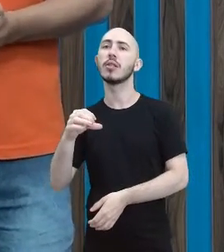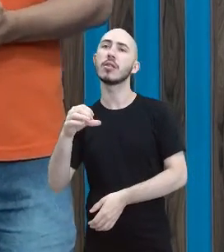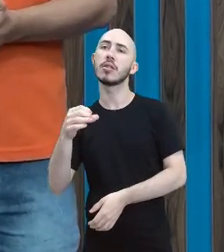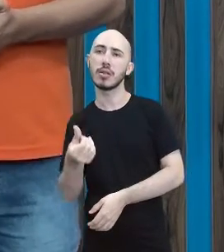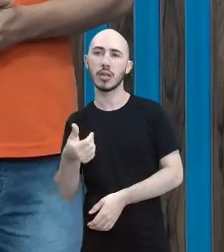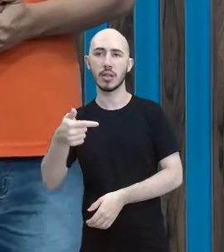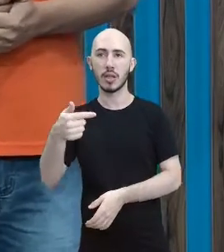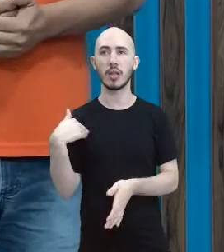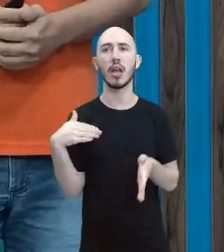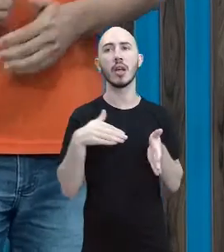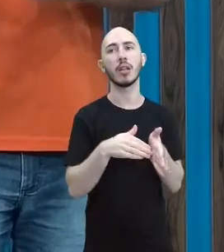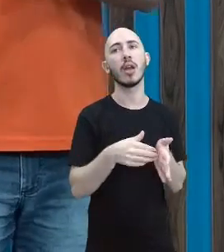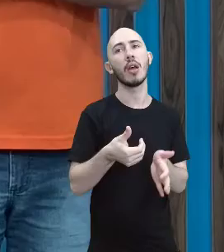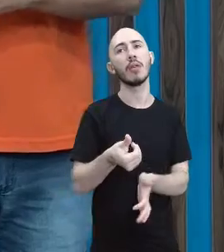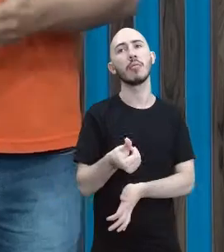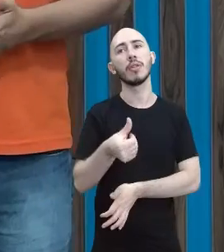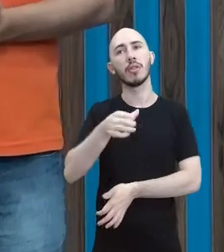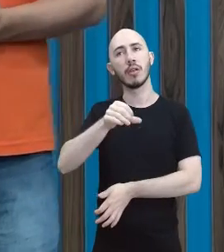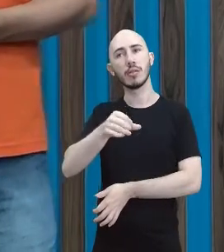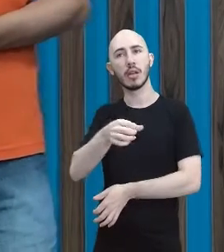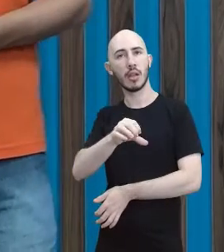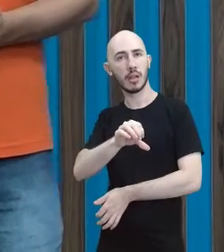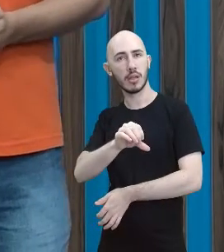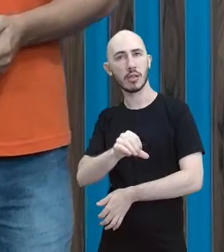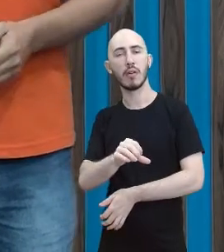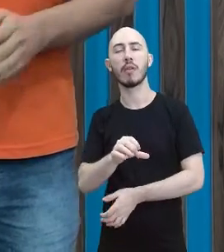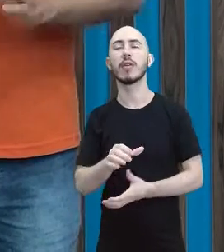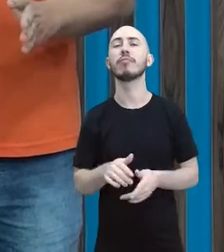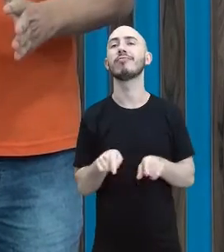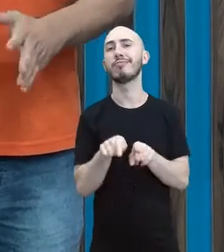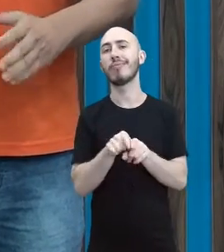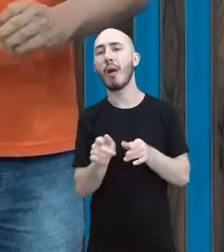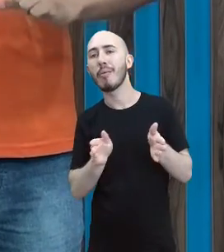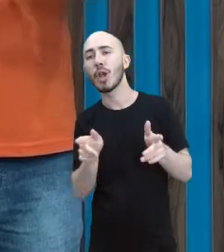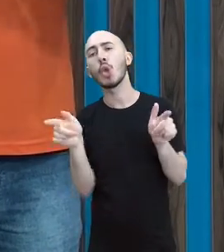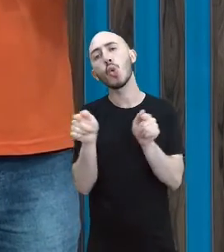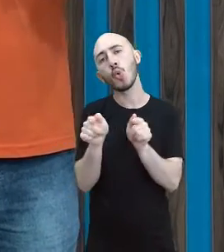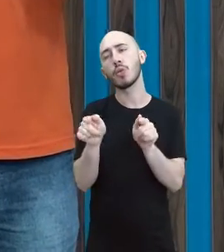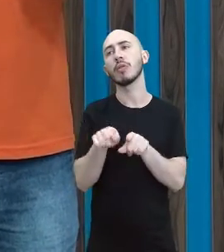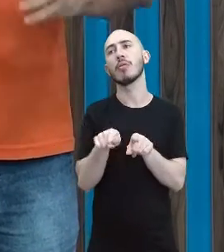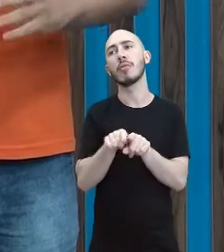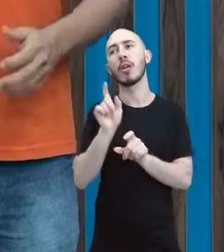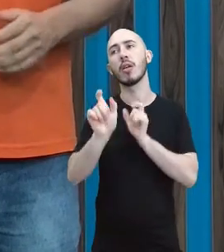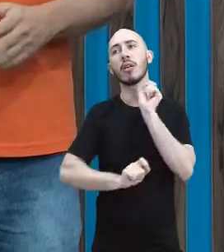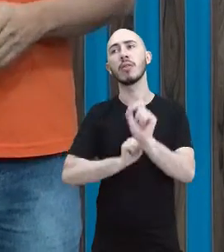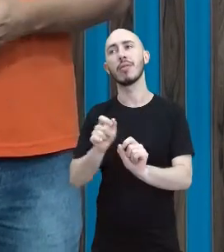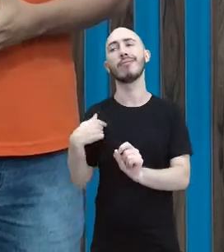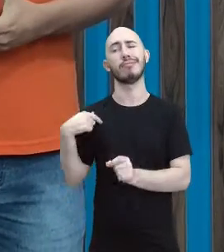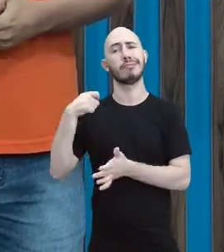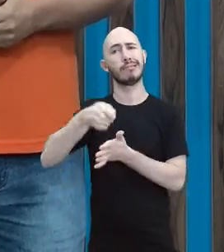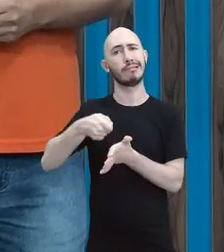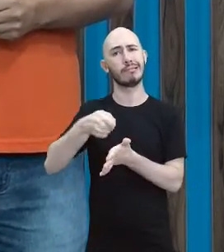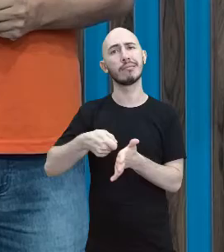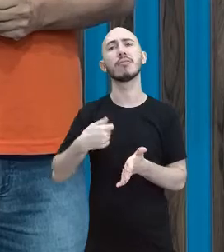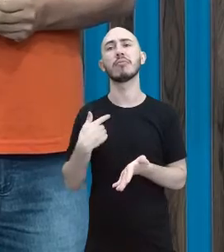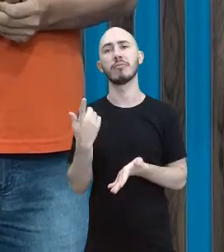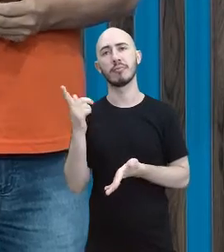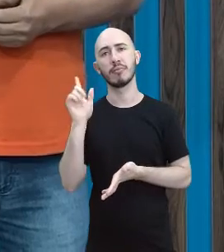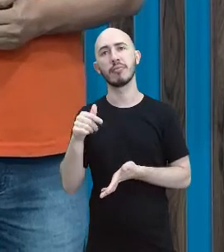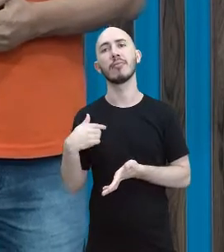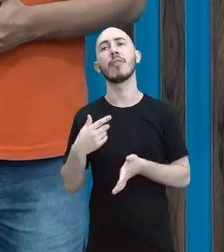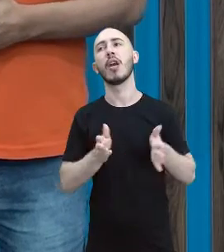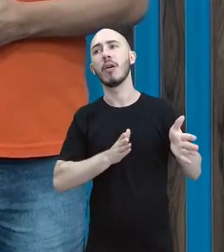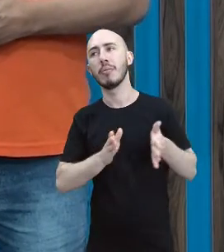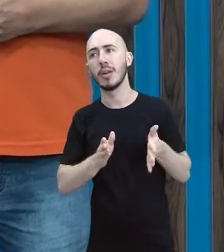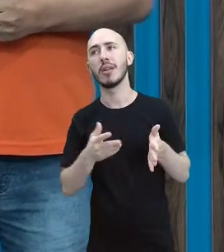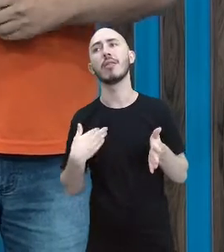né? Então, acabou, né, enfim, não durando muito tempo, mas foi um período que o endurecimento, né, do